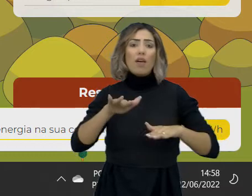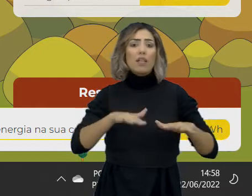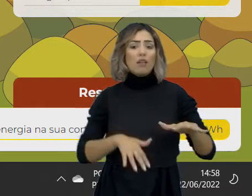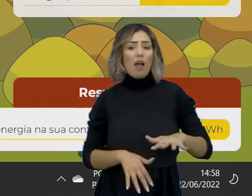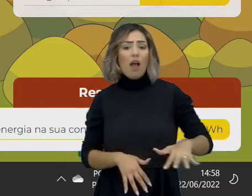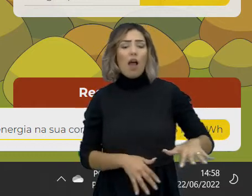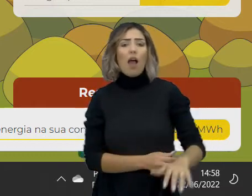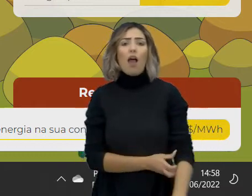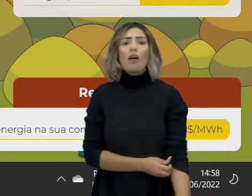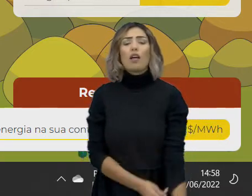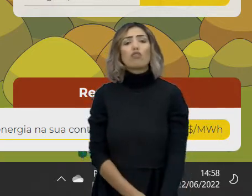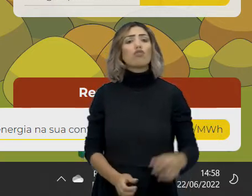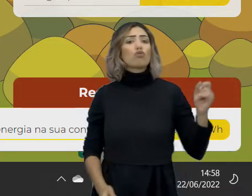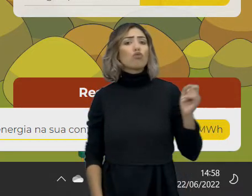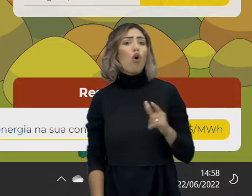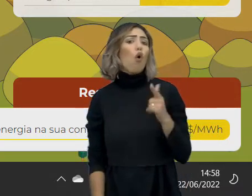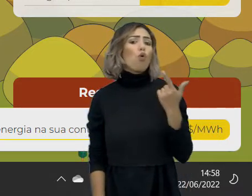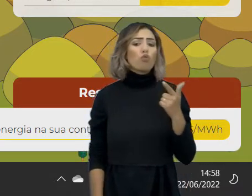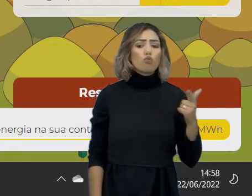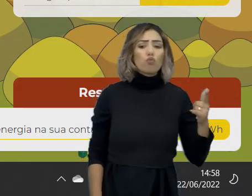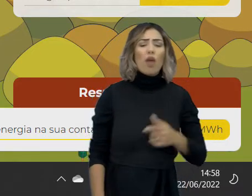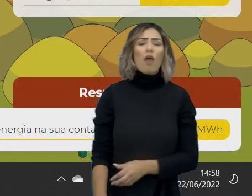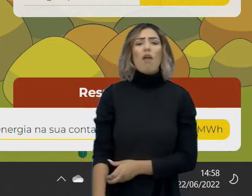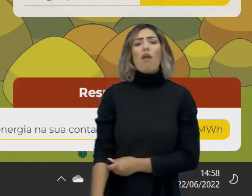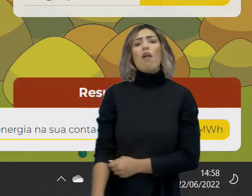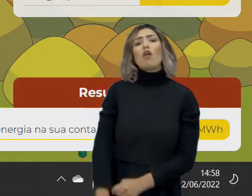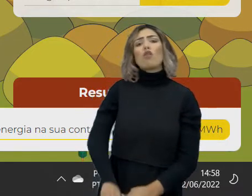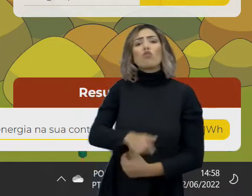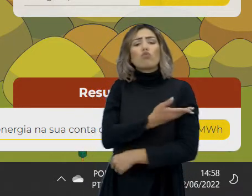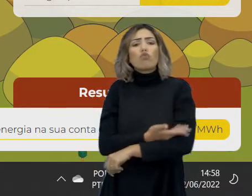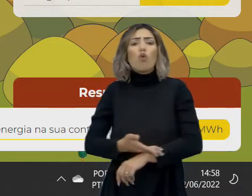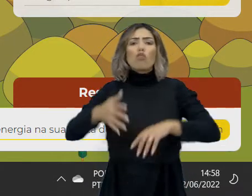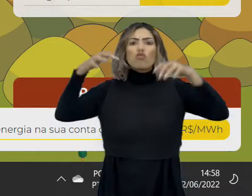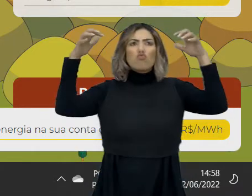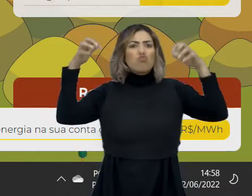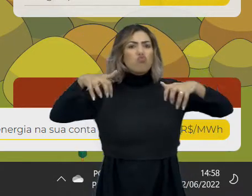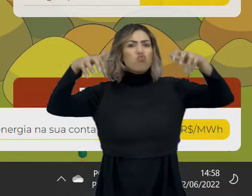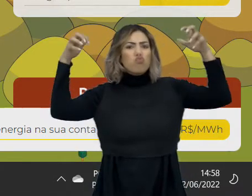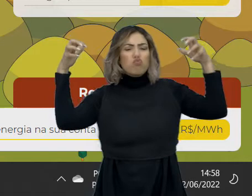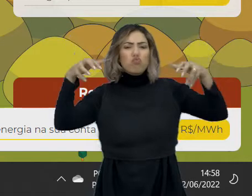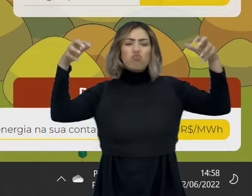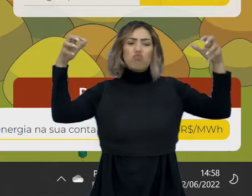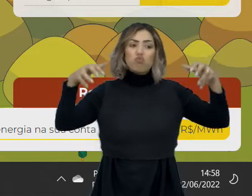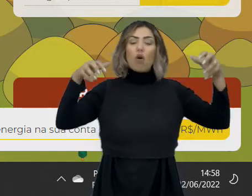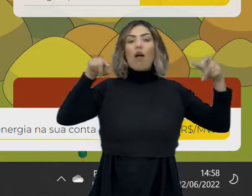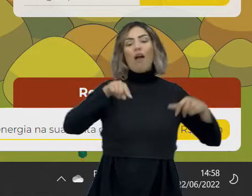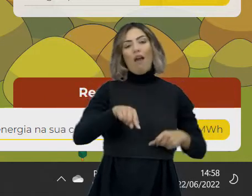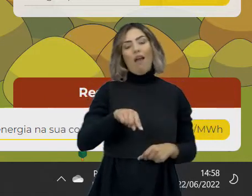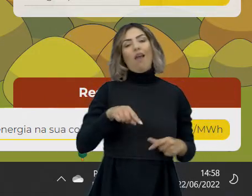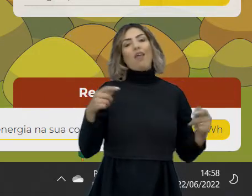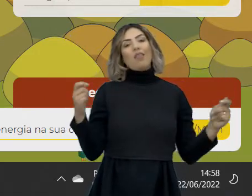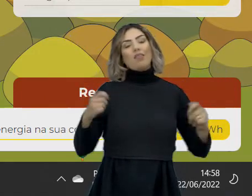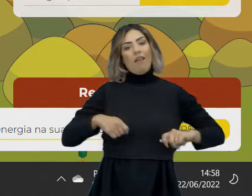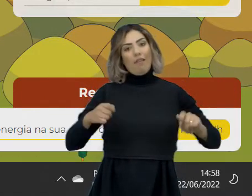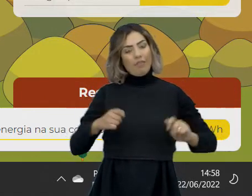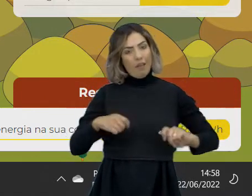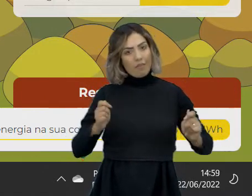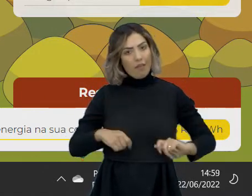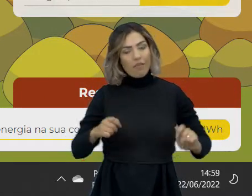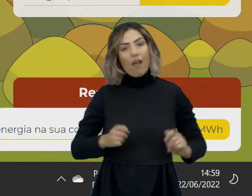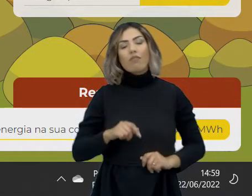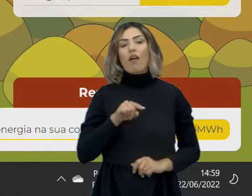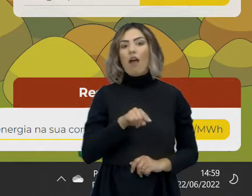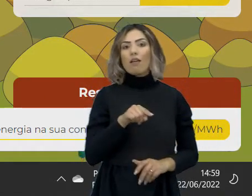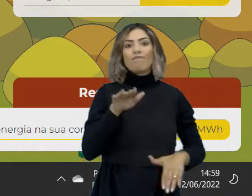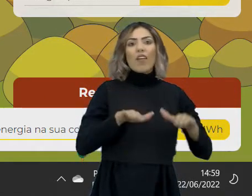né, chove muito e tudo mais. Então é uma possibilidade para aquelas nações que não conseguem ter